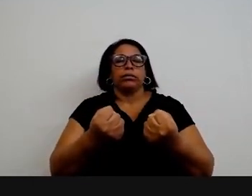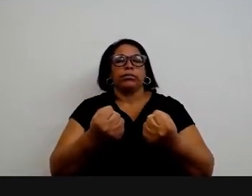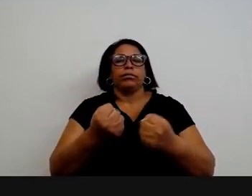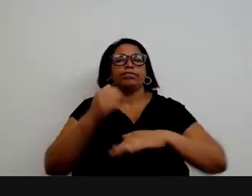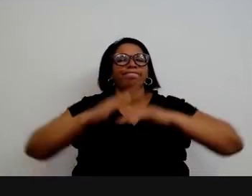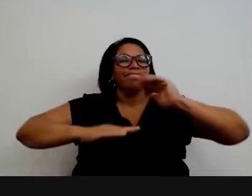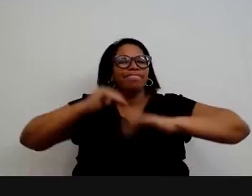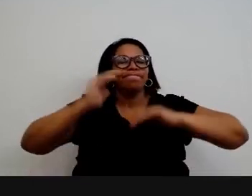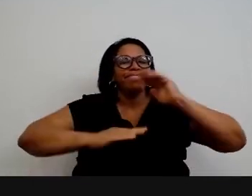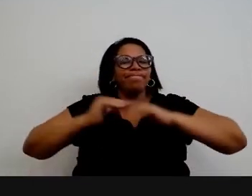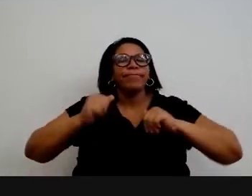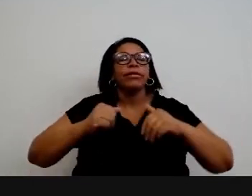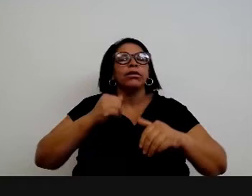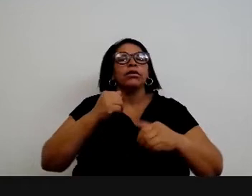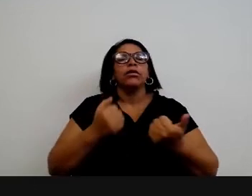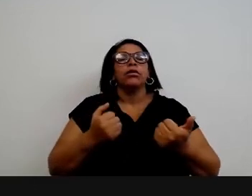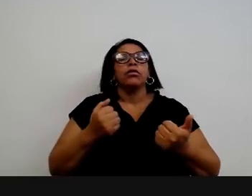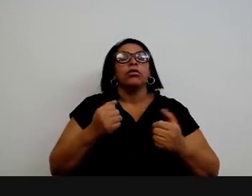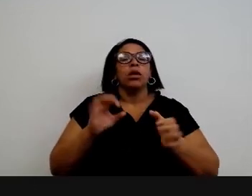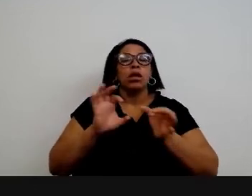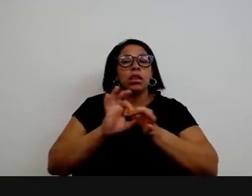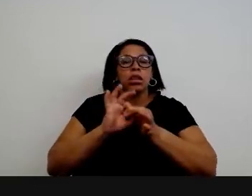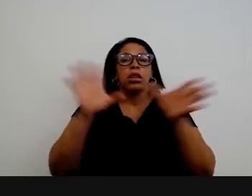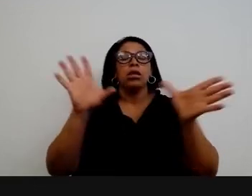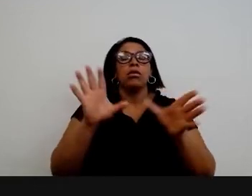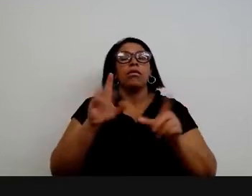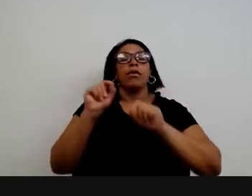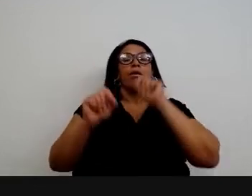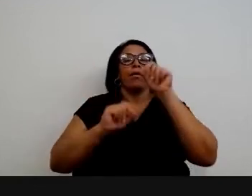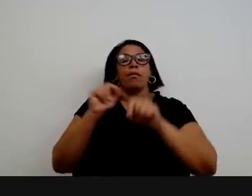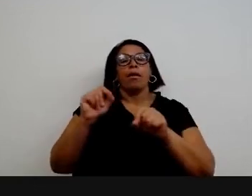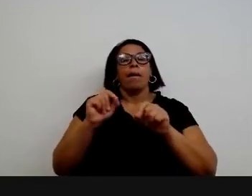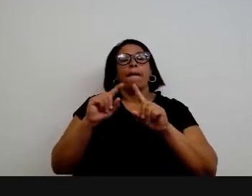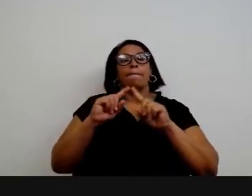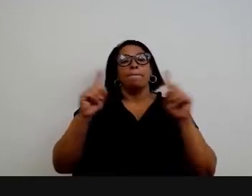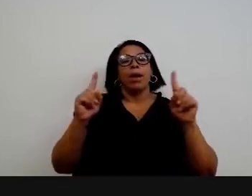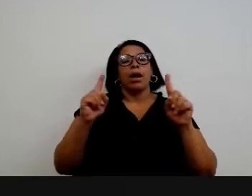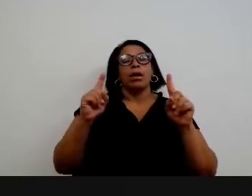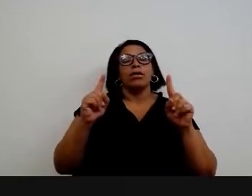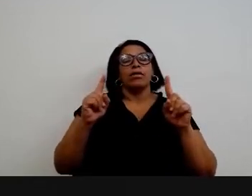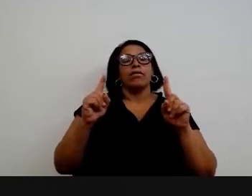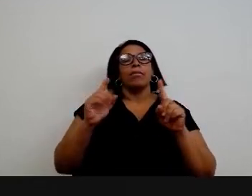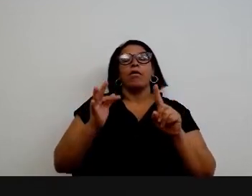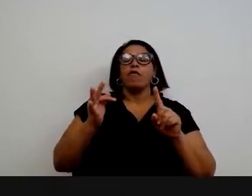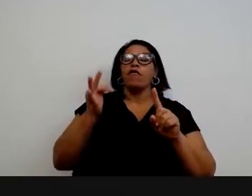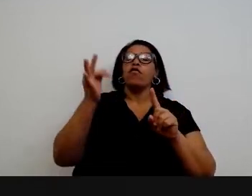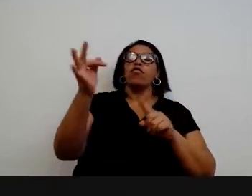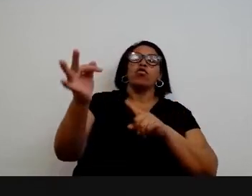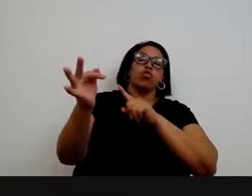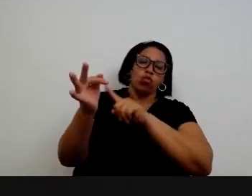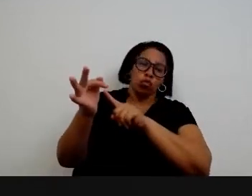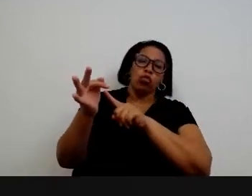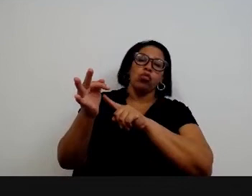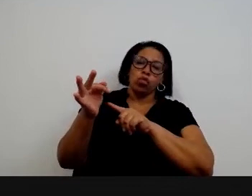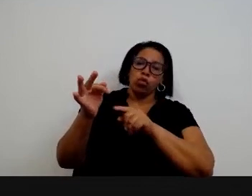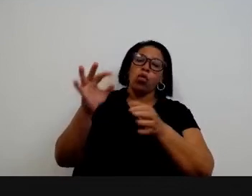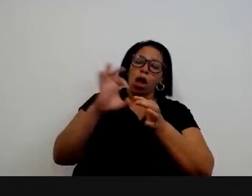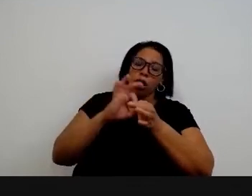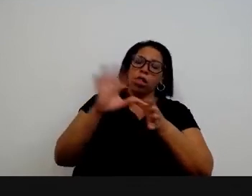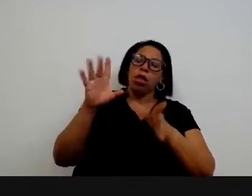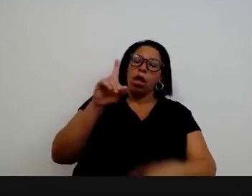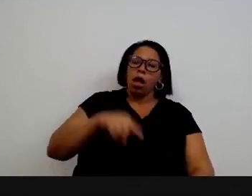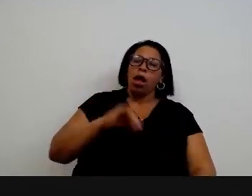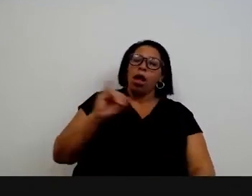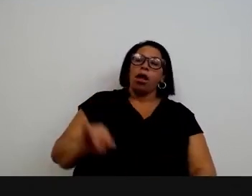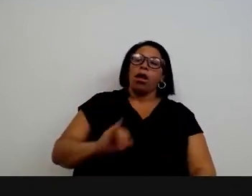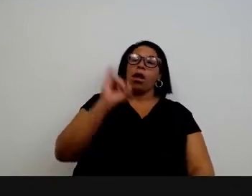nesse exercício de uma educação democrática, não uma educação democrática, mas uma educação para a democracia, também a educação democrática é